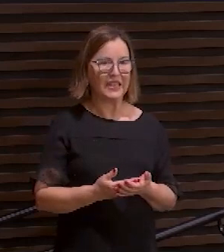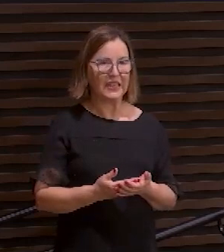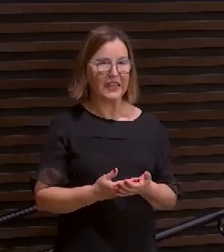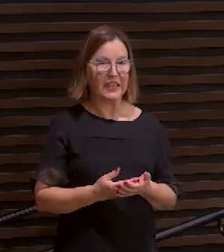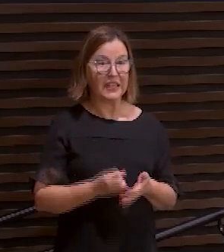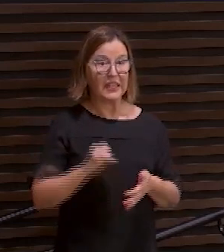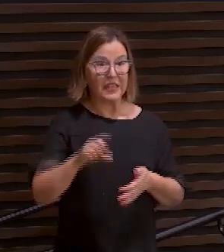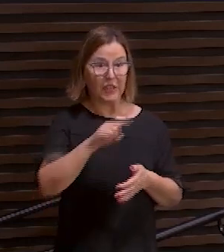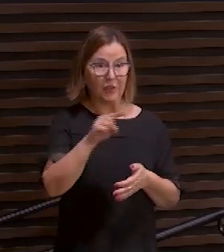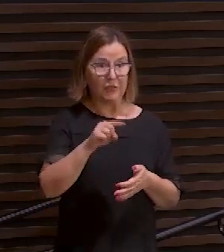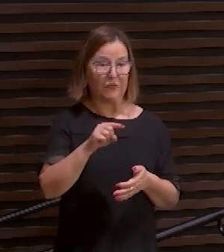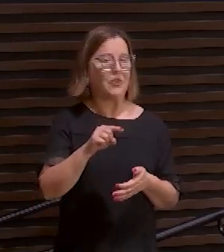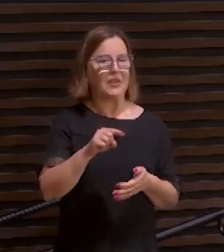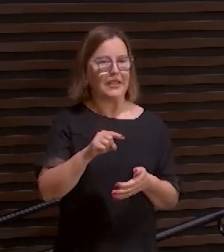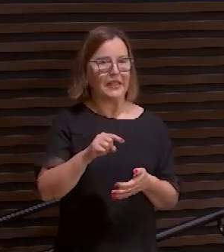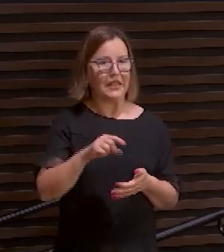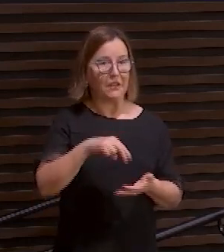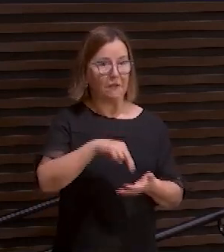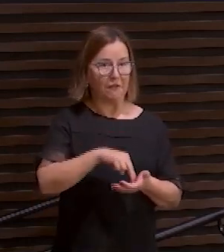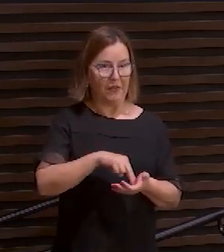na palavra de Deus.